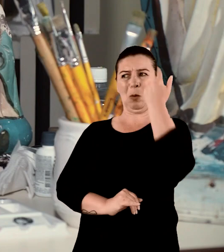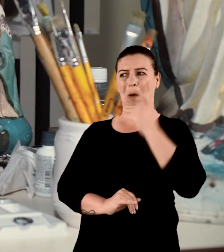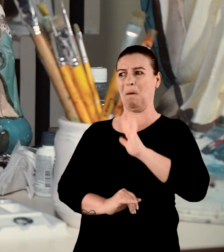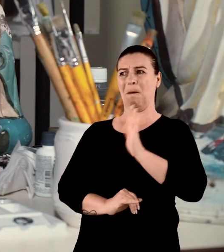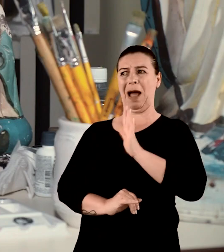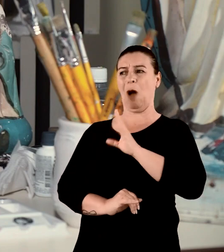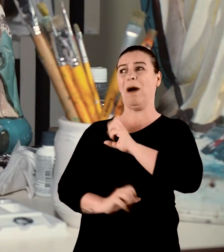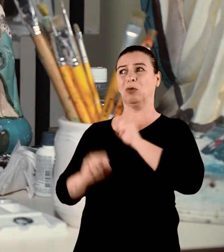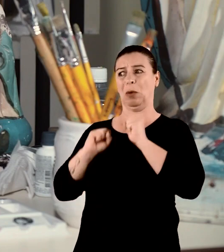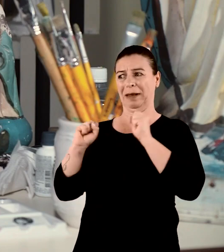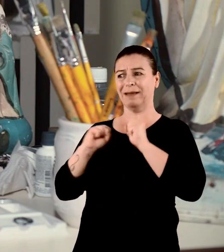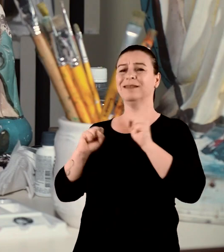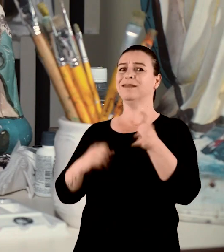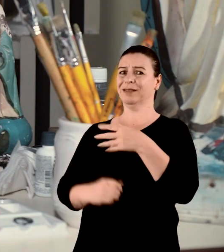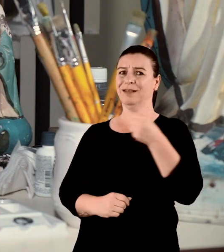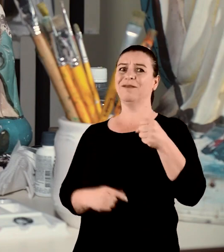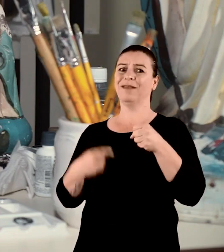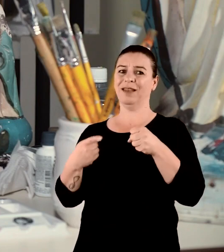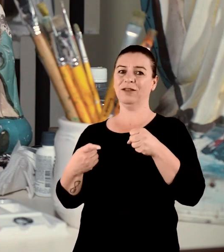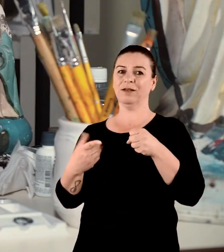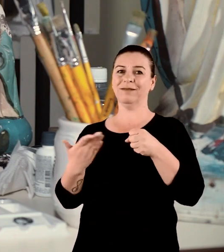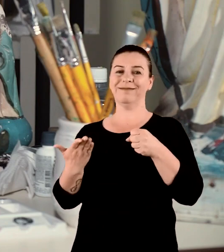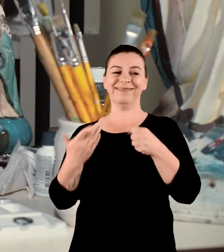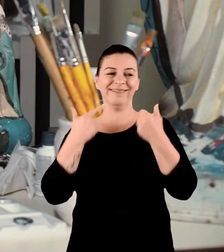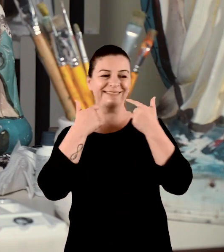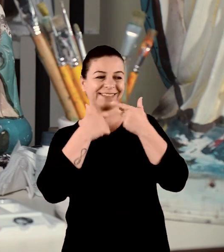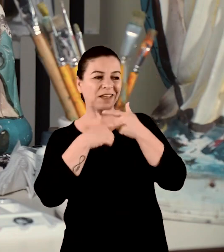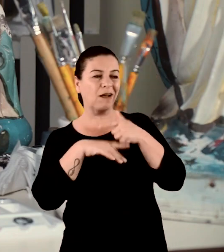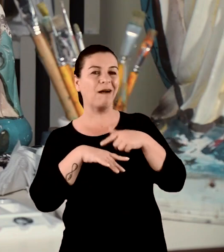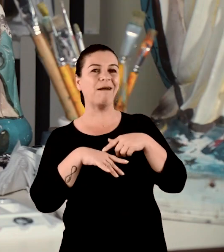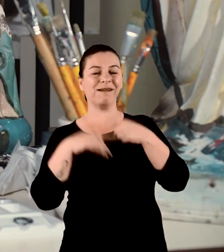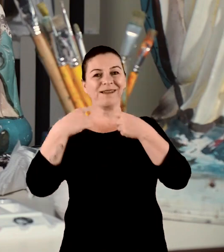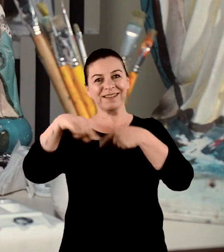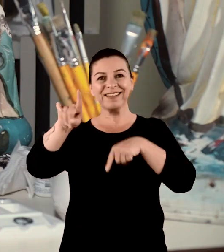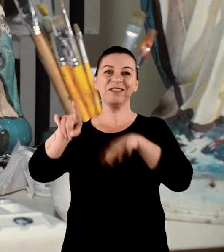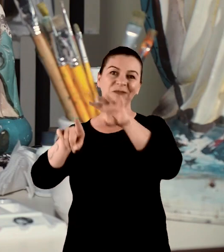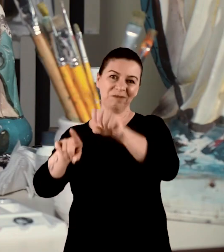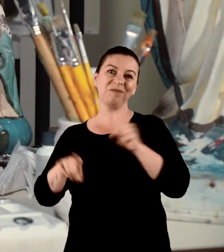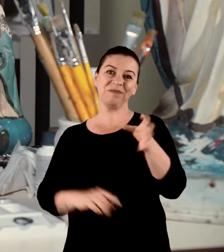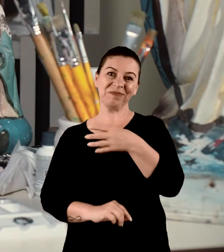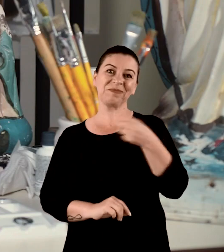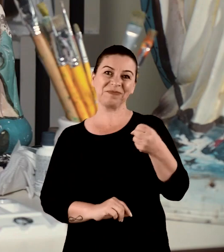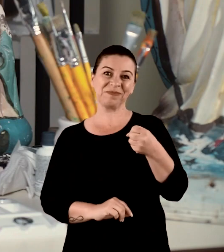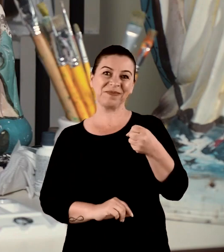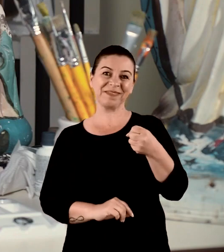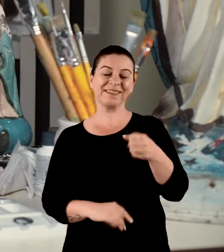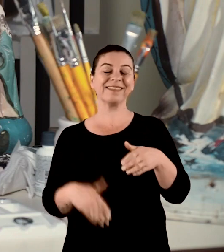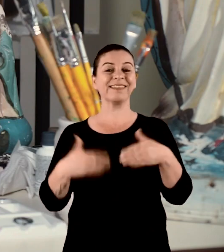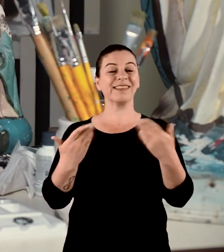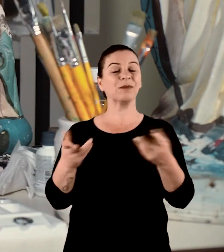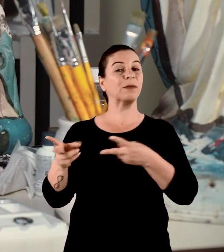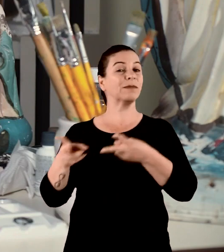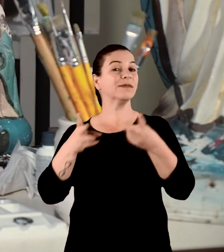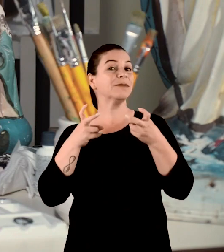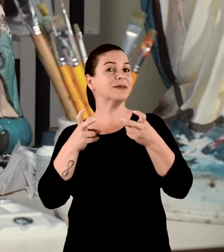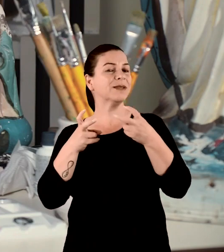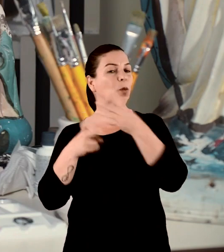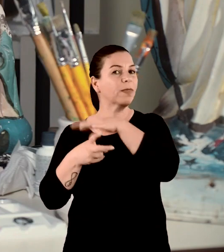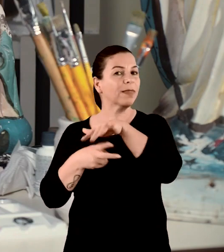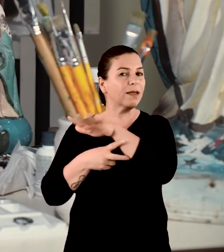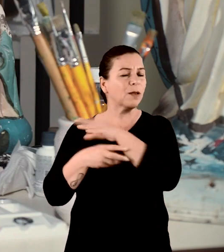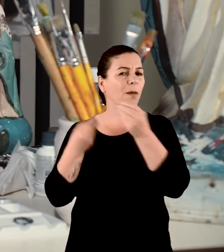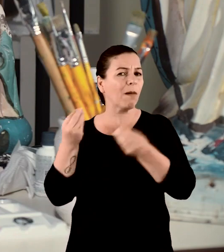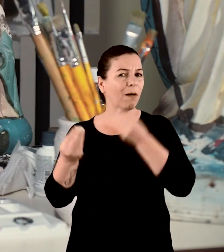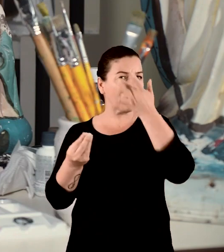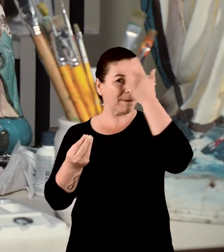não, eu sou normal, adoraria uma cerveja. Aí ele riu tal, e foi pegar a cerveja. Mas na concepção